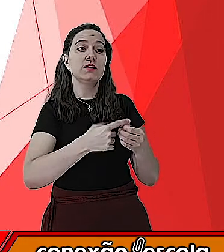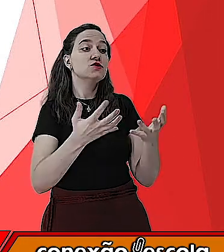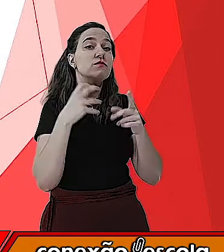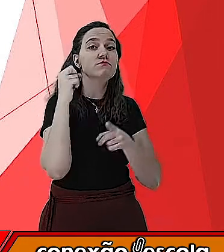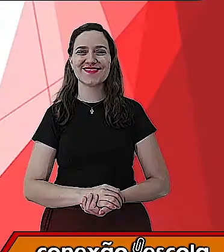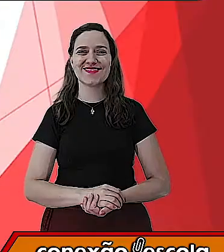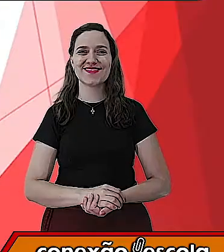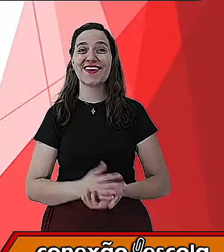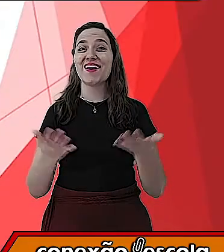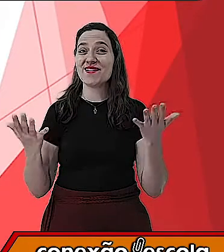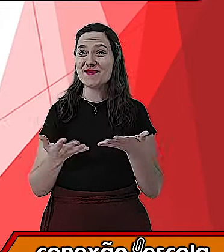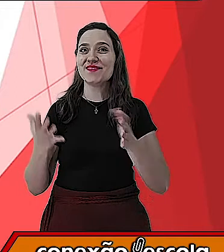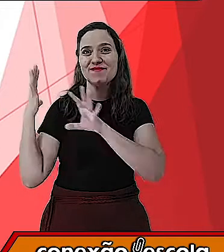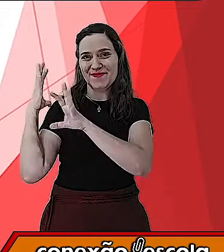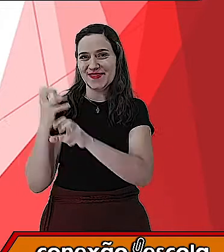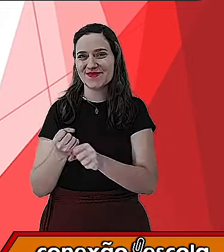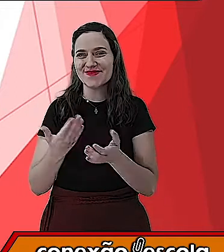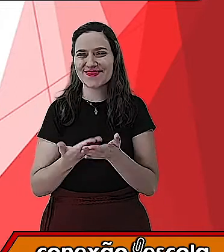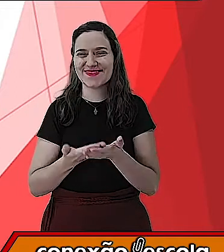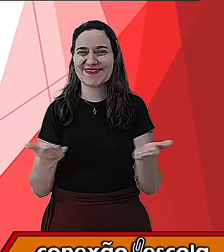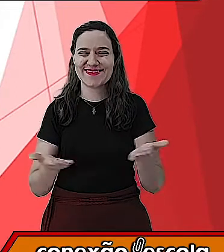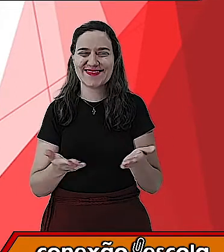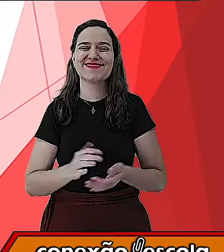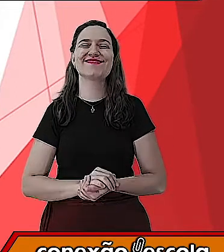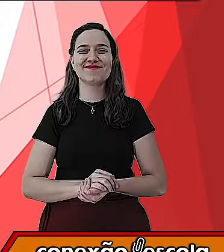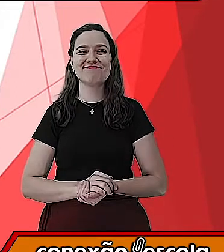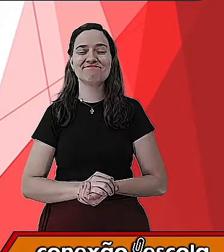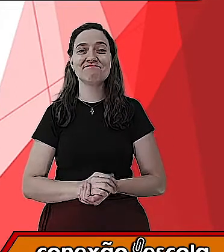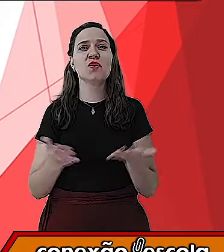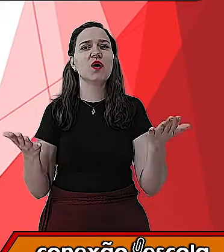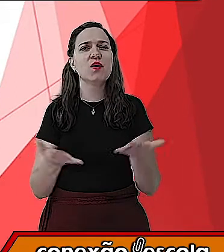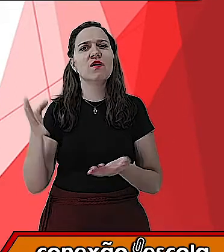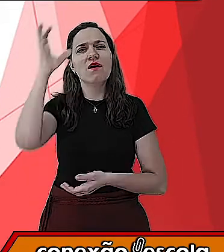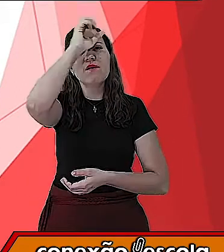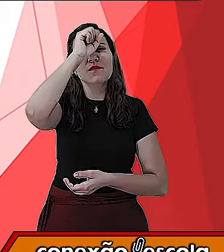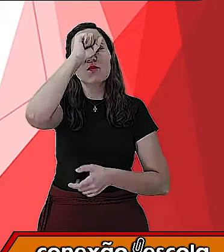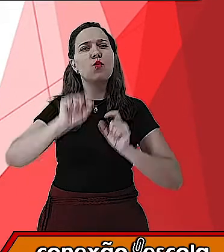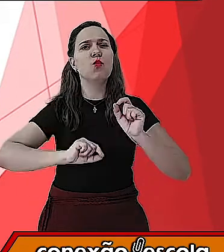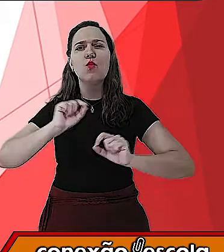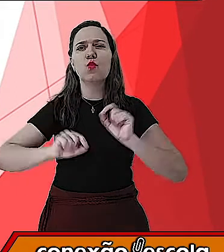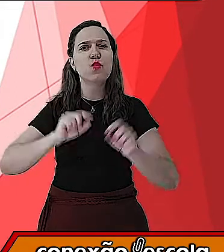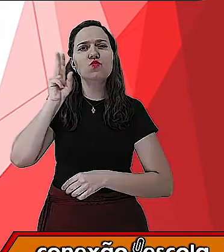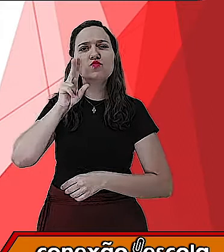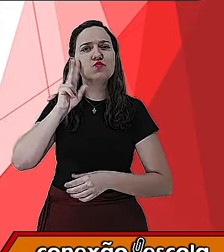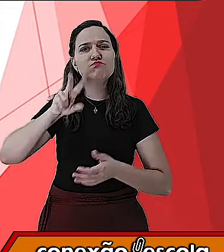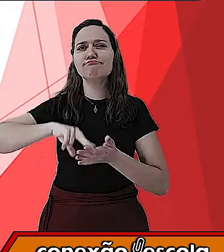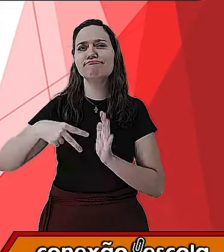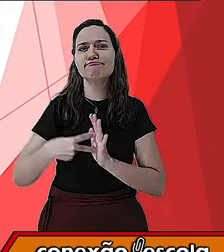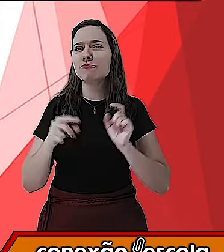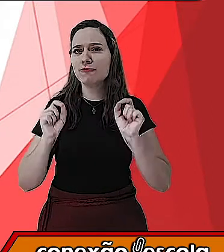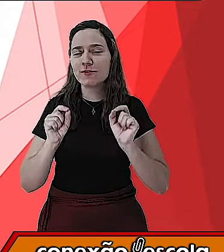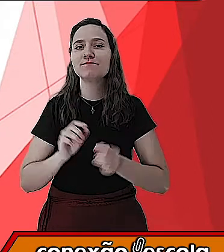empregos. Vamos para a revisão da aula. Hoje aprendemos o que é história. Falamos sobre os